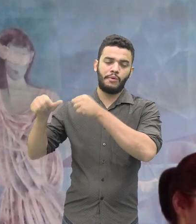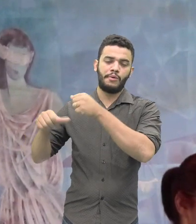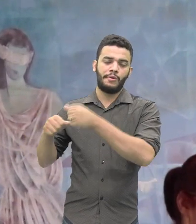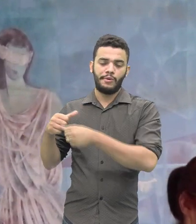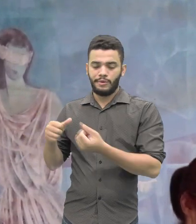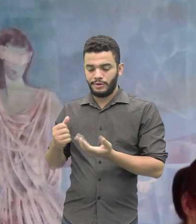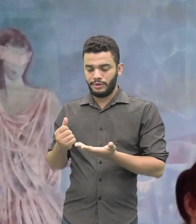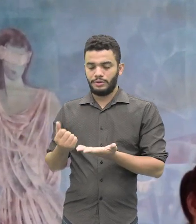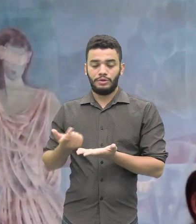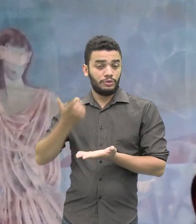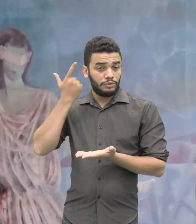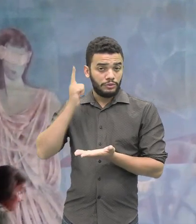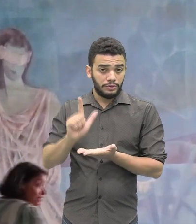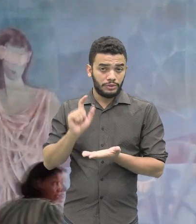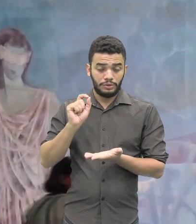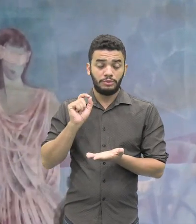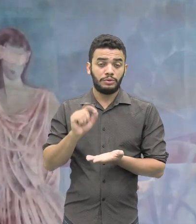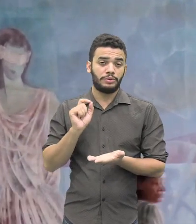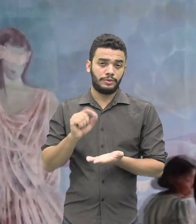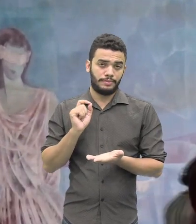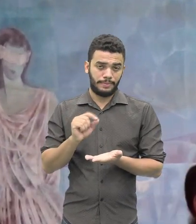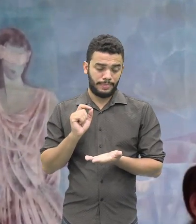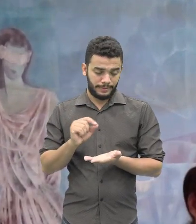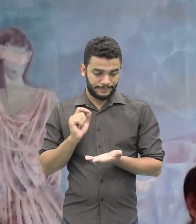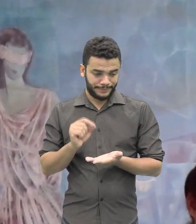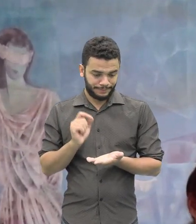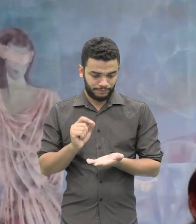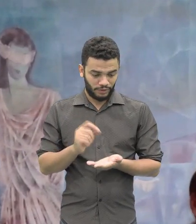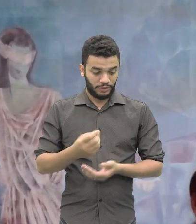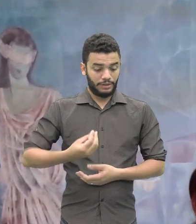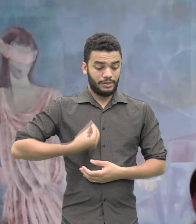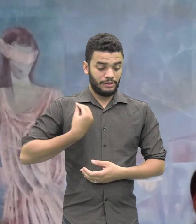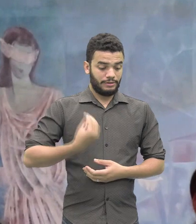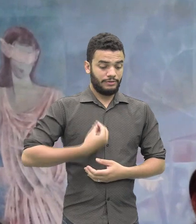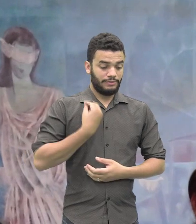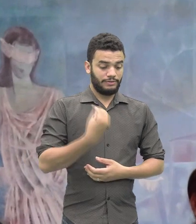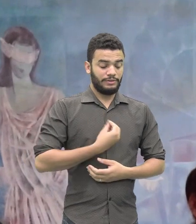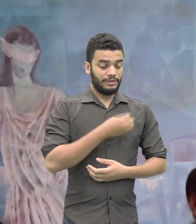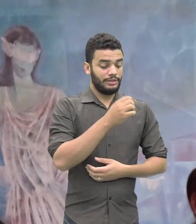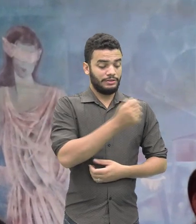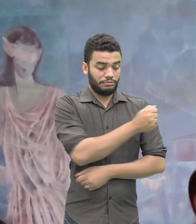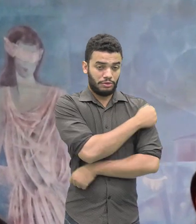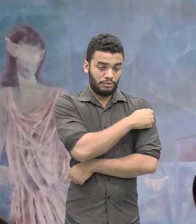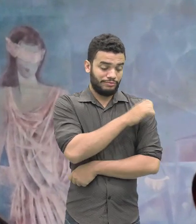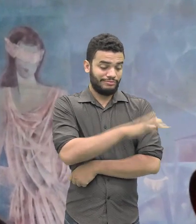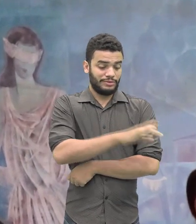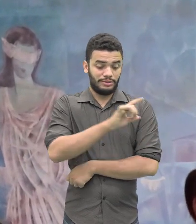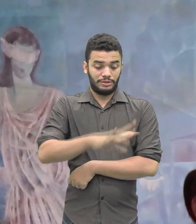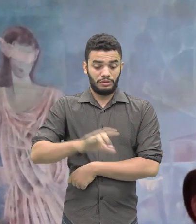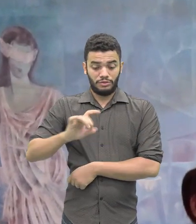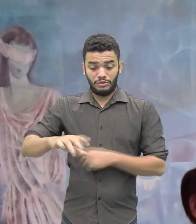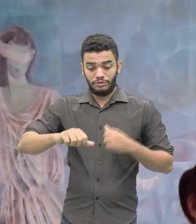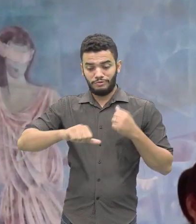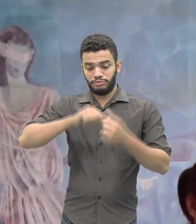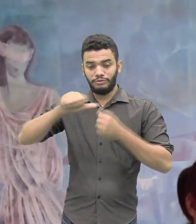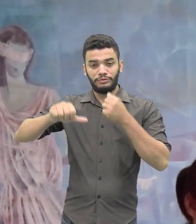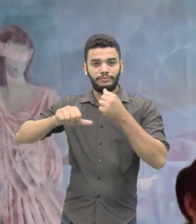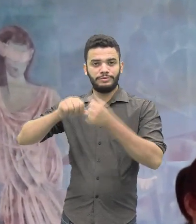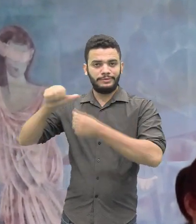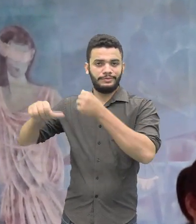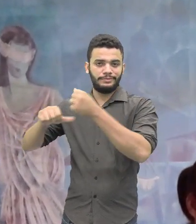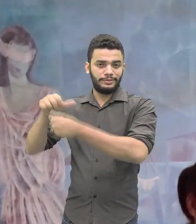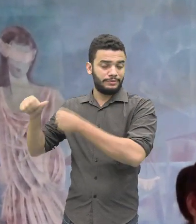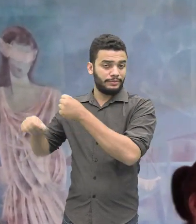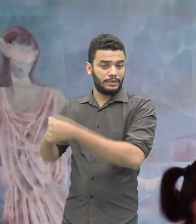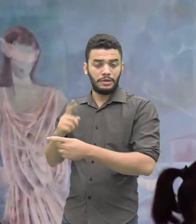nós estamos transformando vidas se nós não transformarmos vidas nós não estaremos fazendo